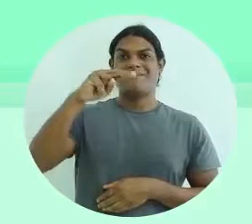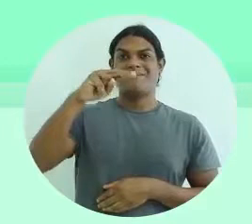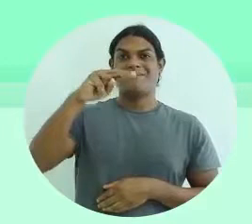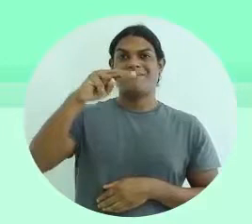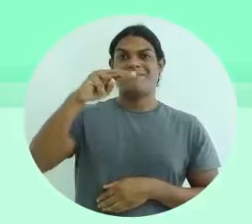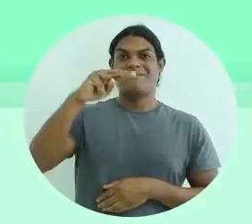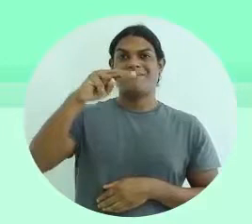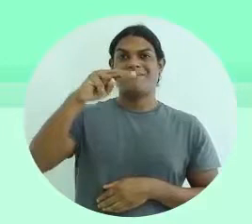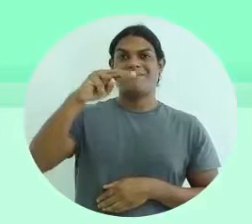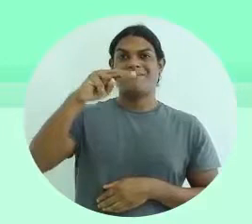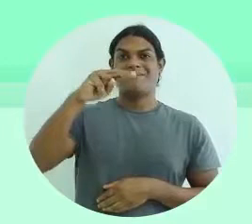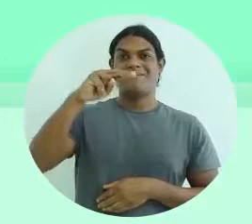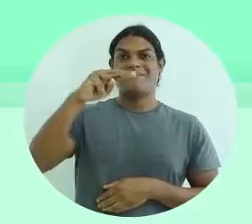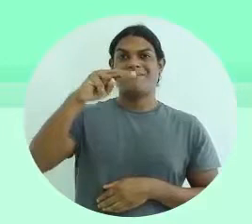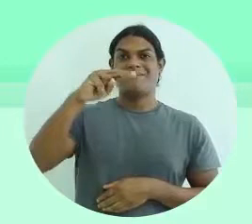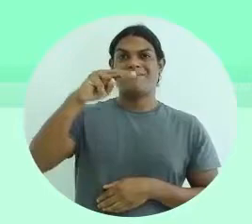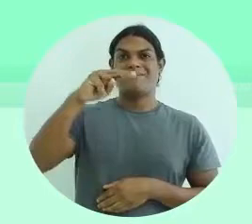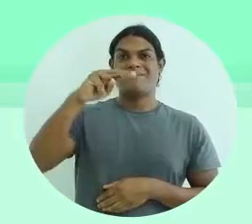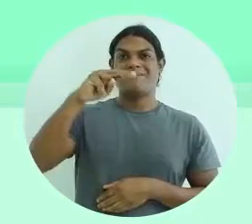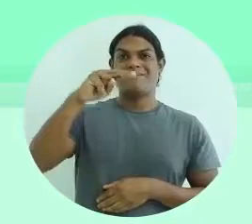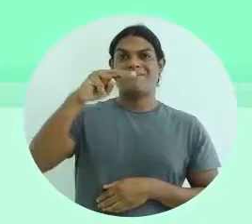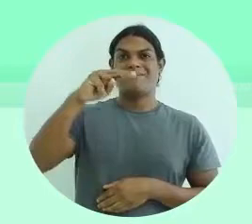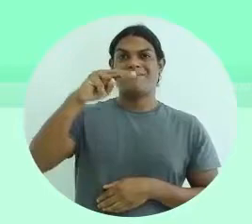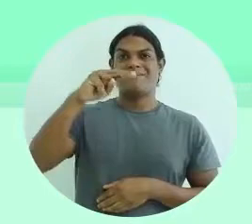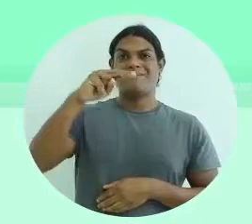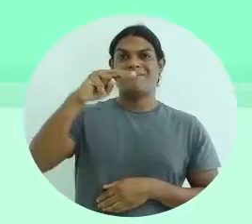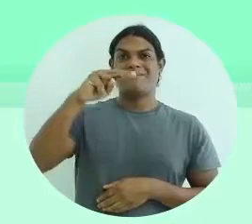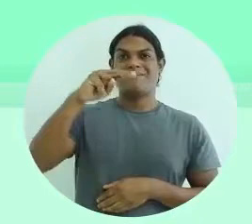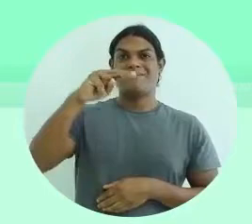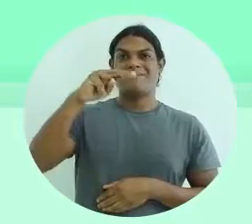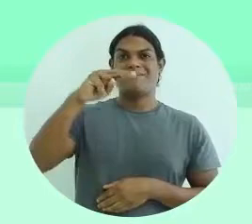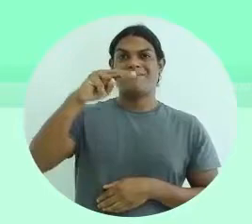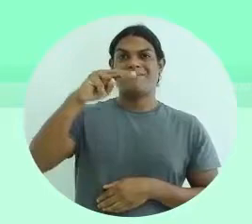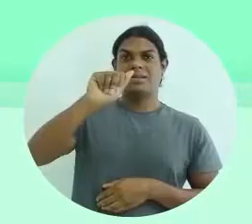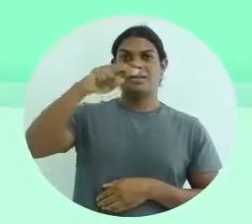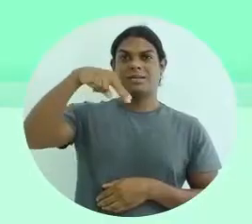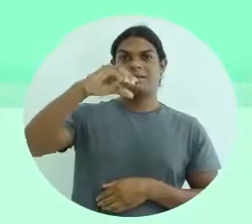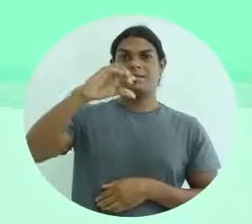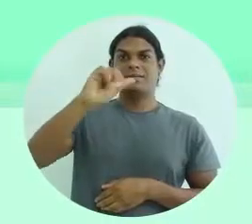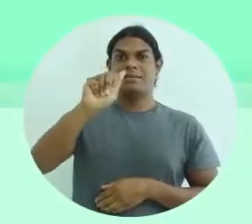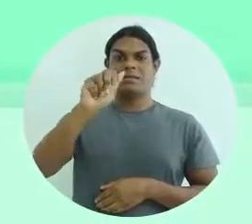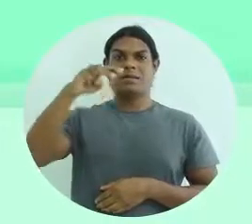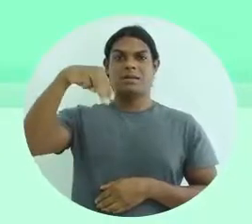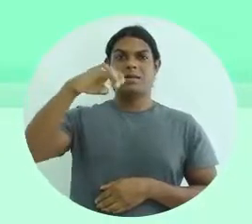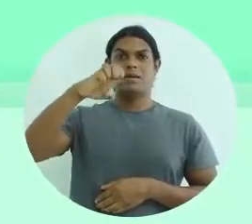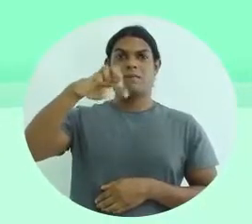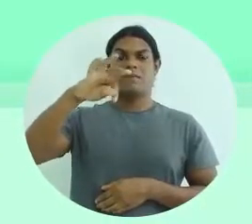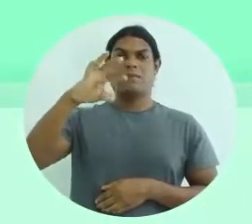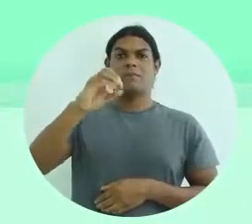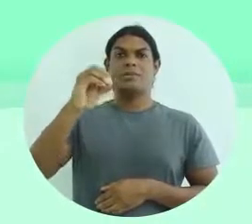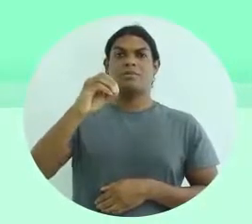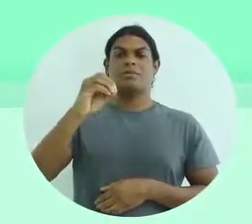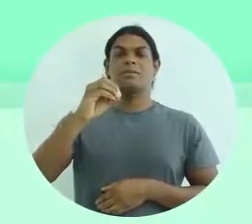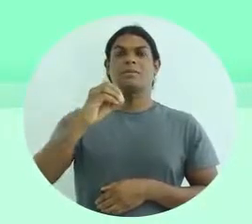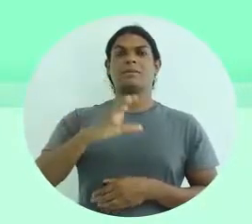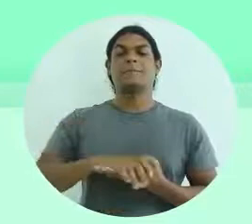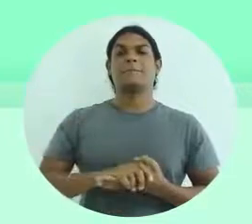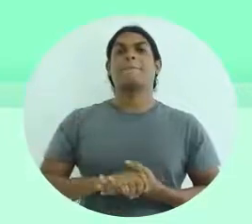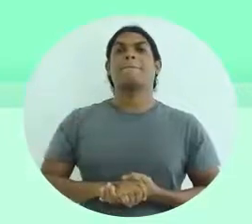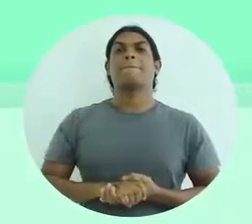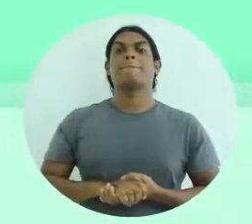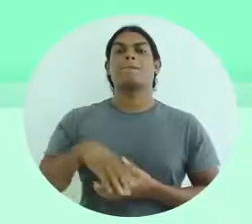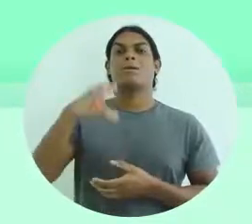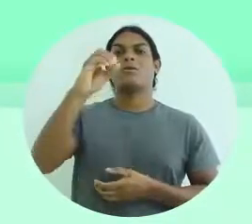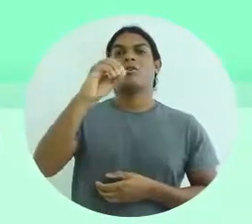marinho com detalhes de estampa de flores. Usa brinco, anéis e relógio. Como tinha falado anteriormente, esses são os